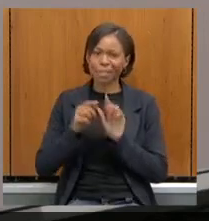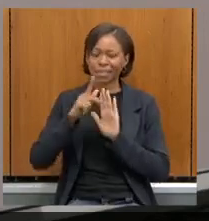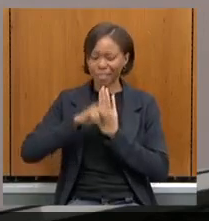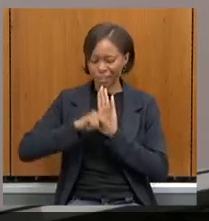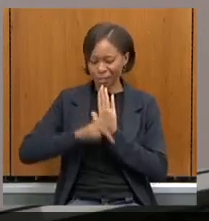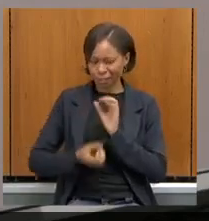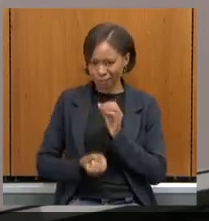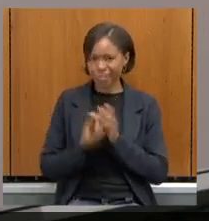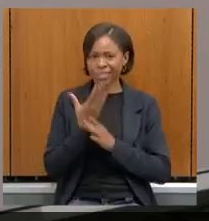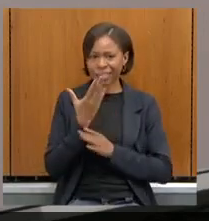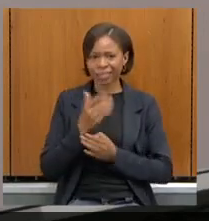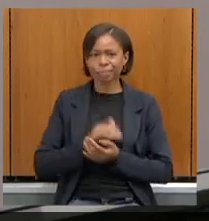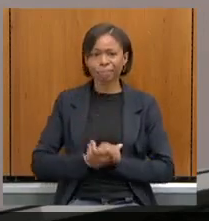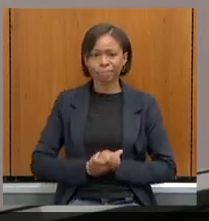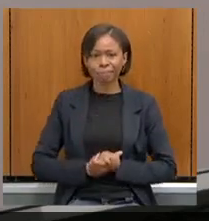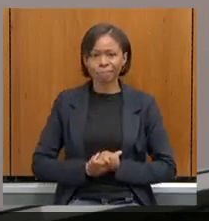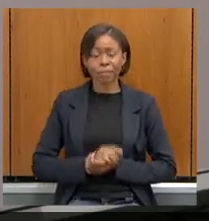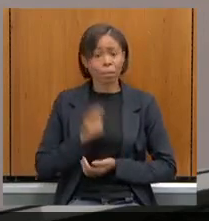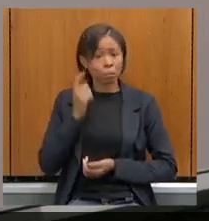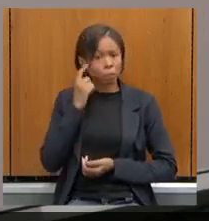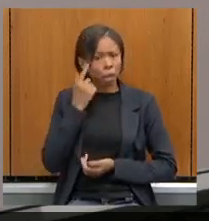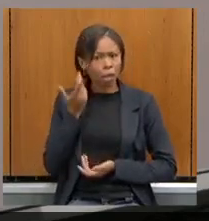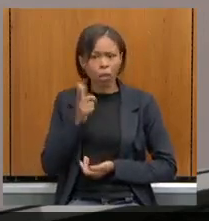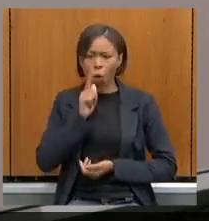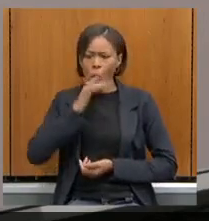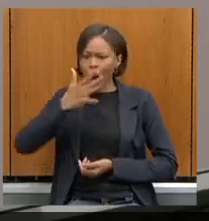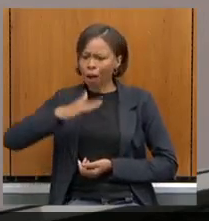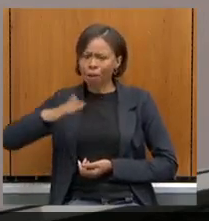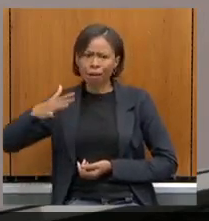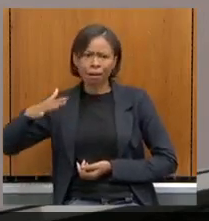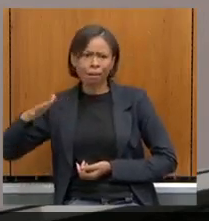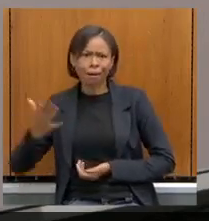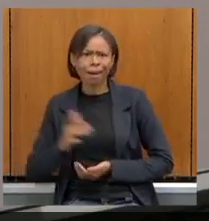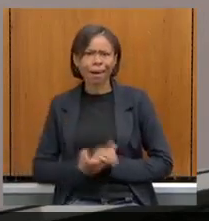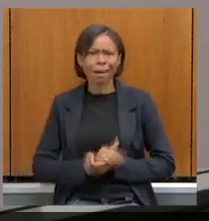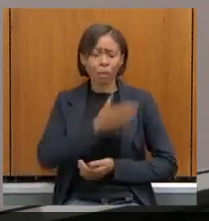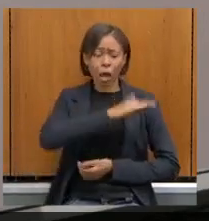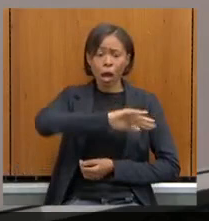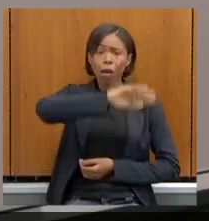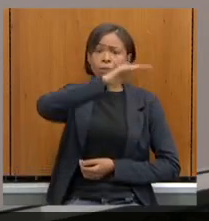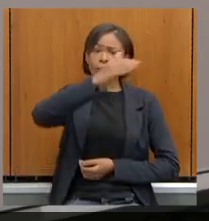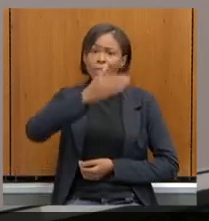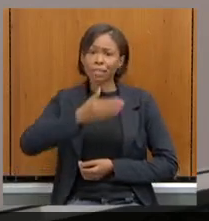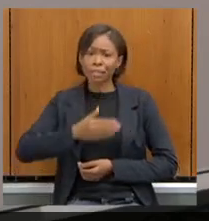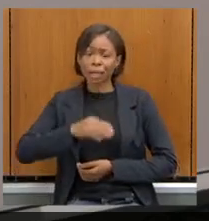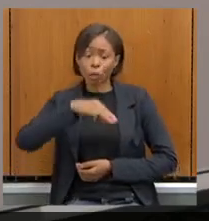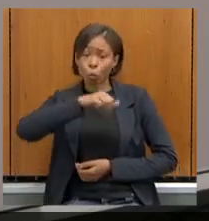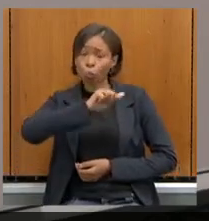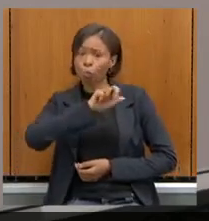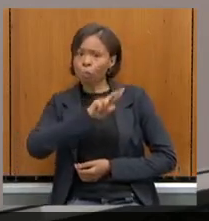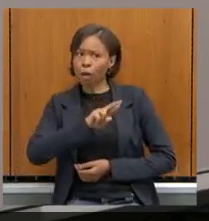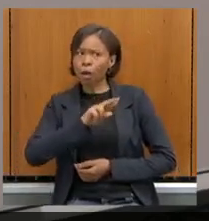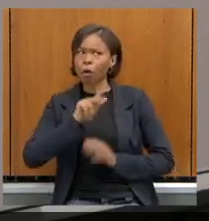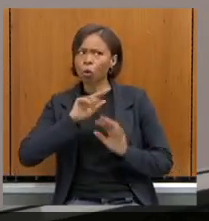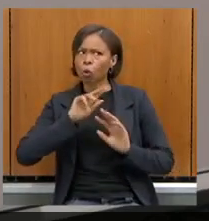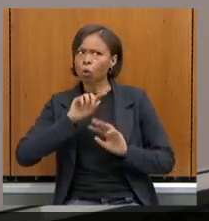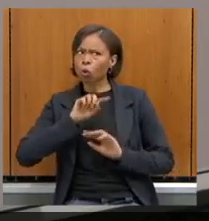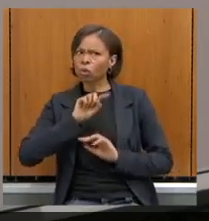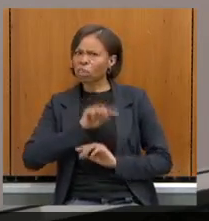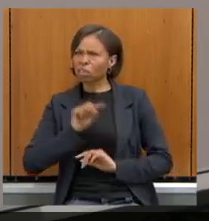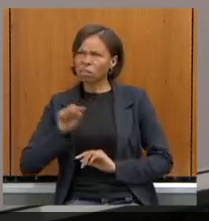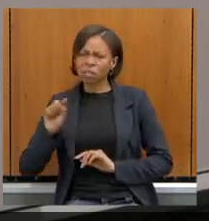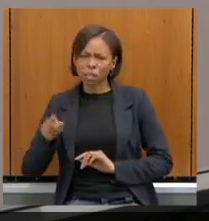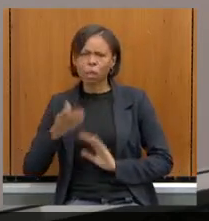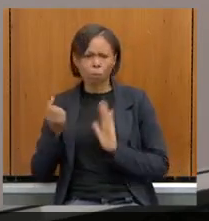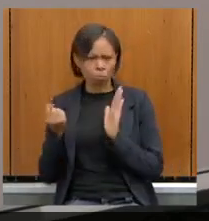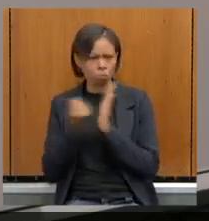temos Cais do Valongo, o Mar, Rio Paisagem, a Serra do Mar Patrimônio da Unesco, esses três Patrimônio da Unesco, Santos Dumont,